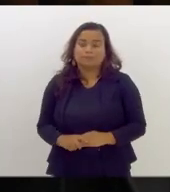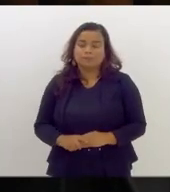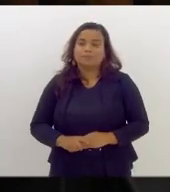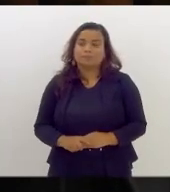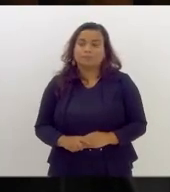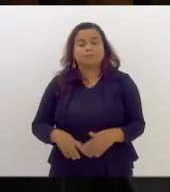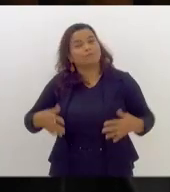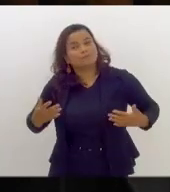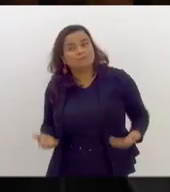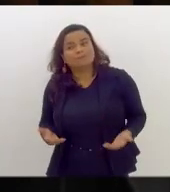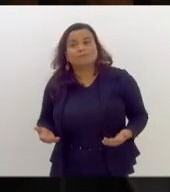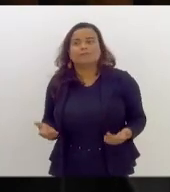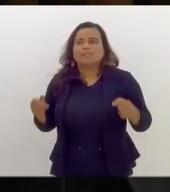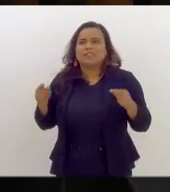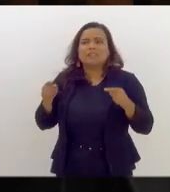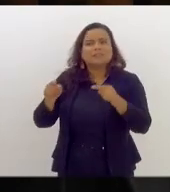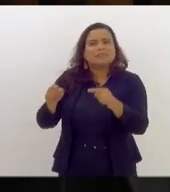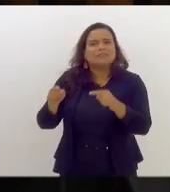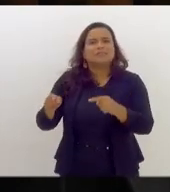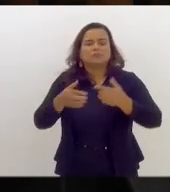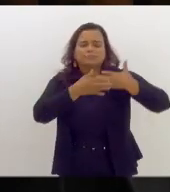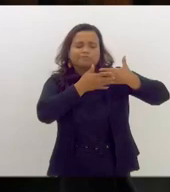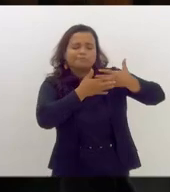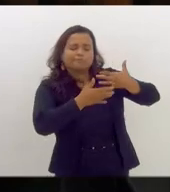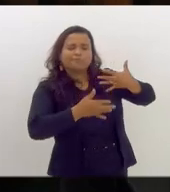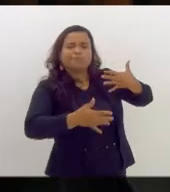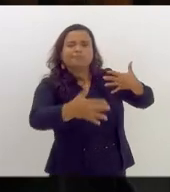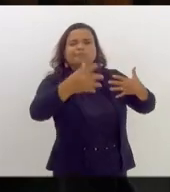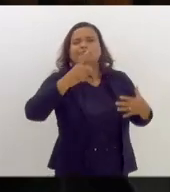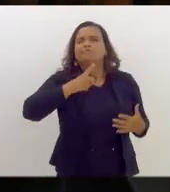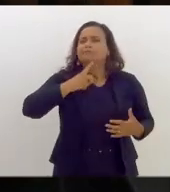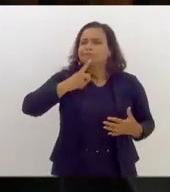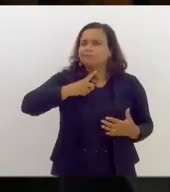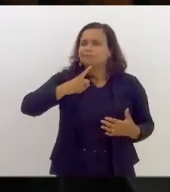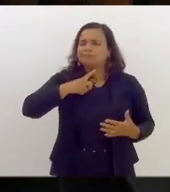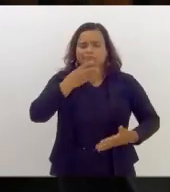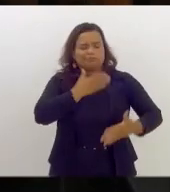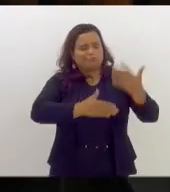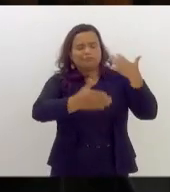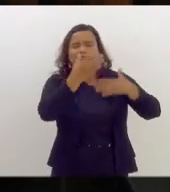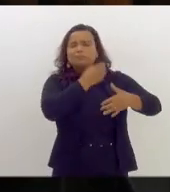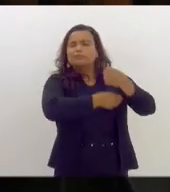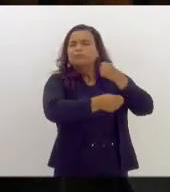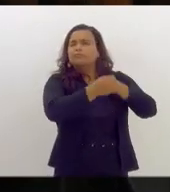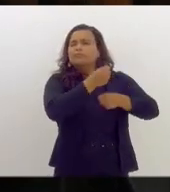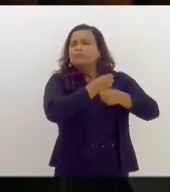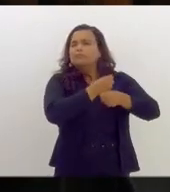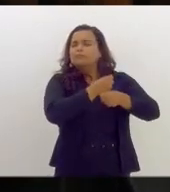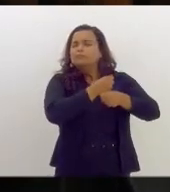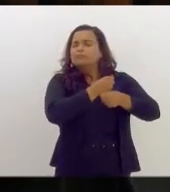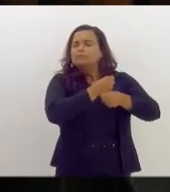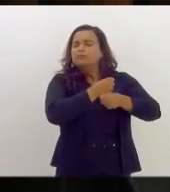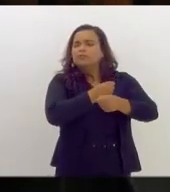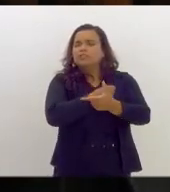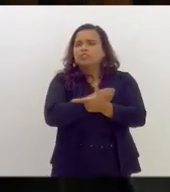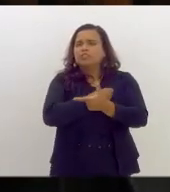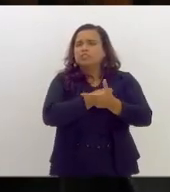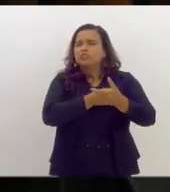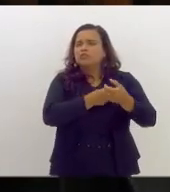isso vem se estendendo Desde o ano de